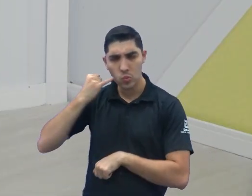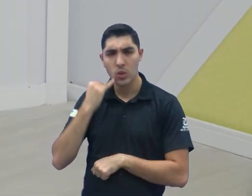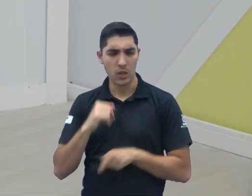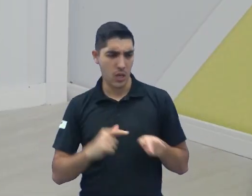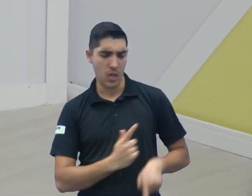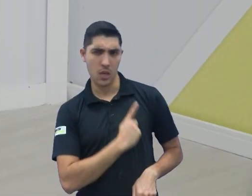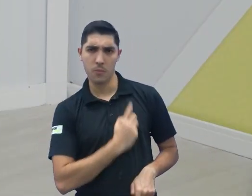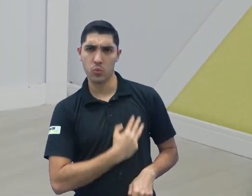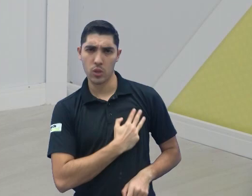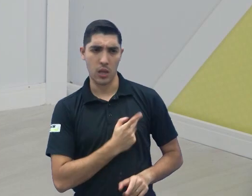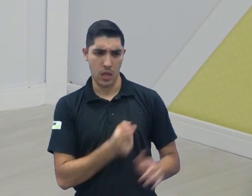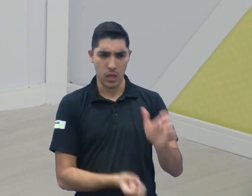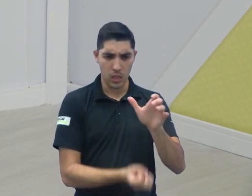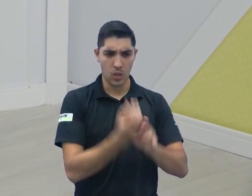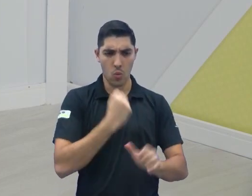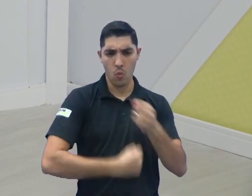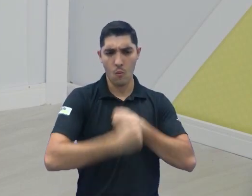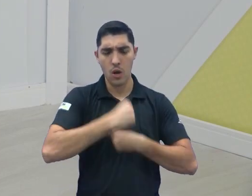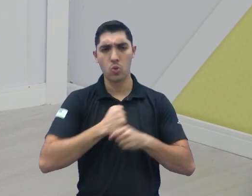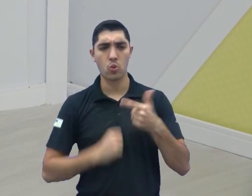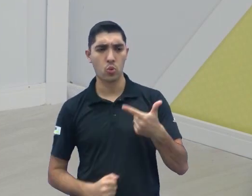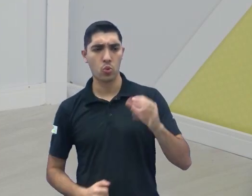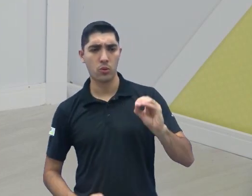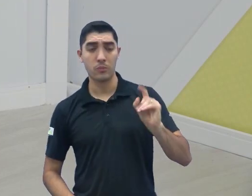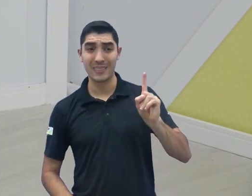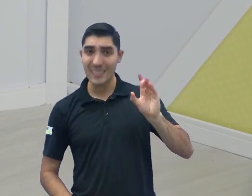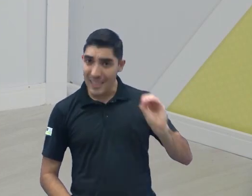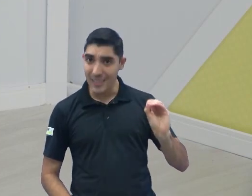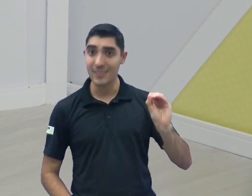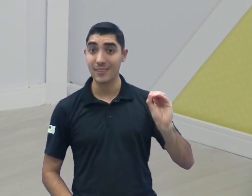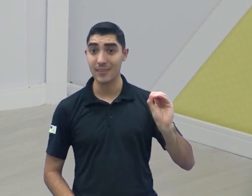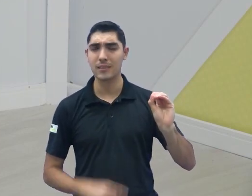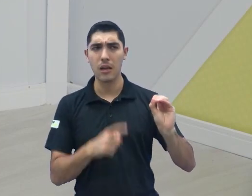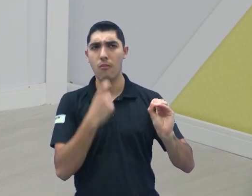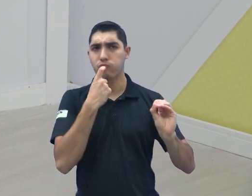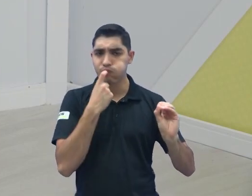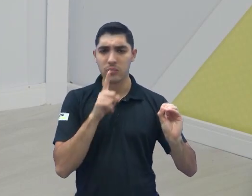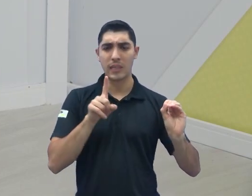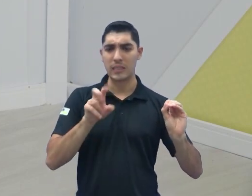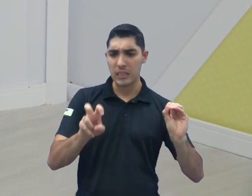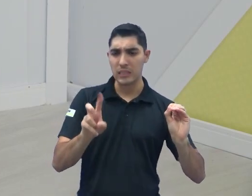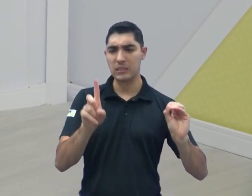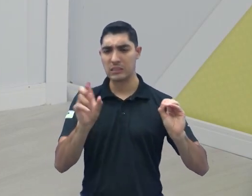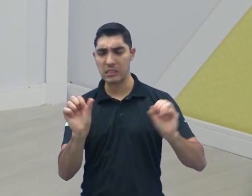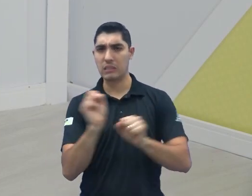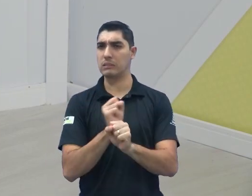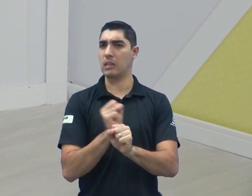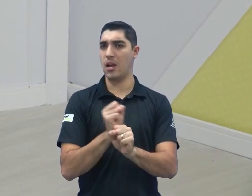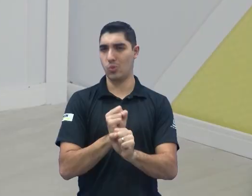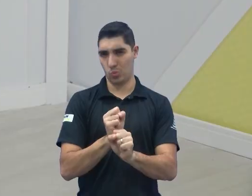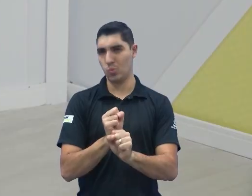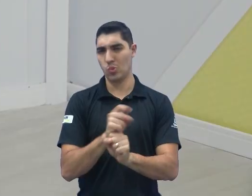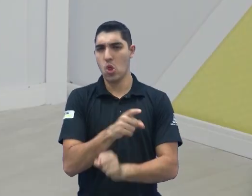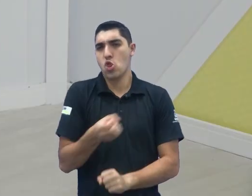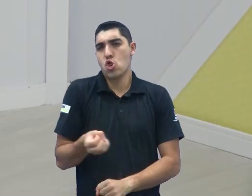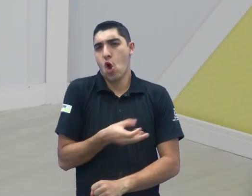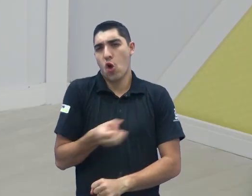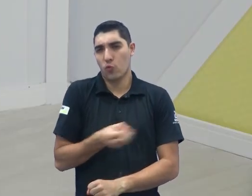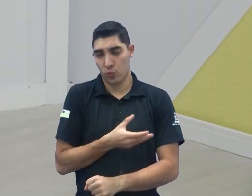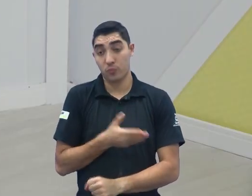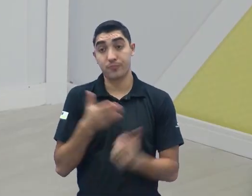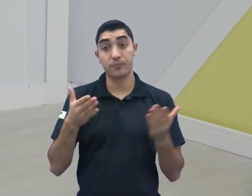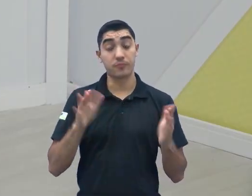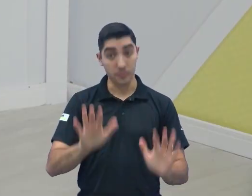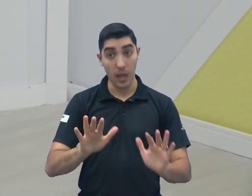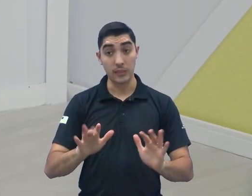fundação 2010, ou seja, é um clube de 15, 16 anos aí, se tiver, né, o Grêmio Prudente. Na história dos confrontos,